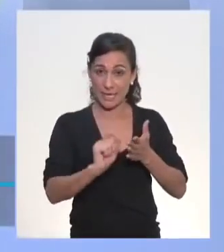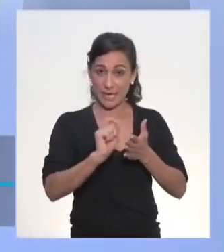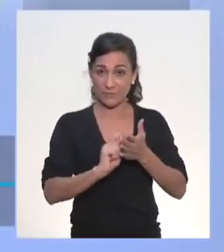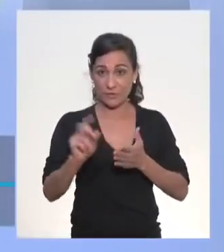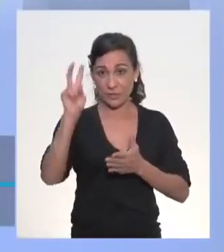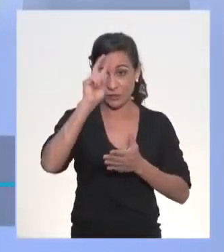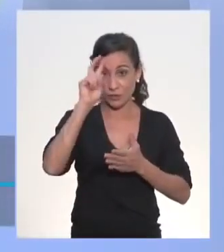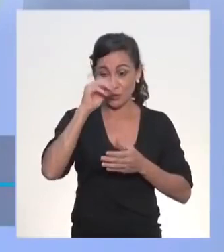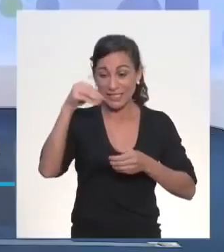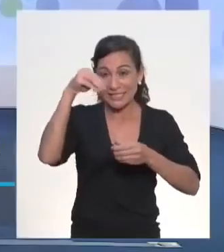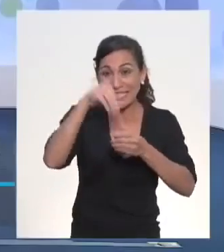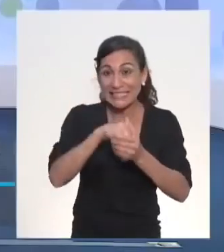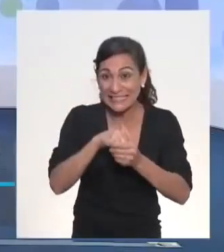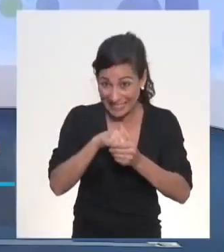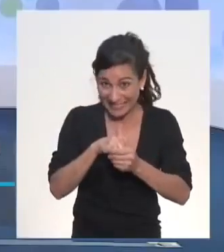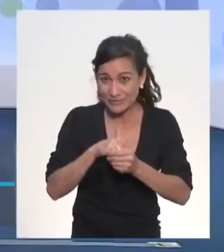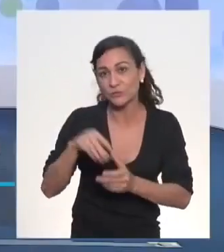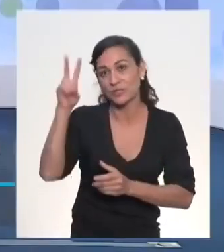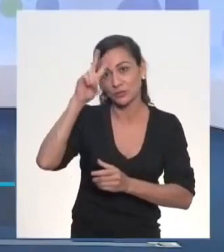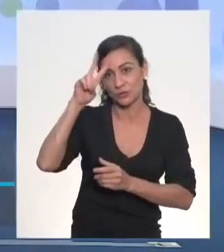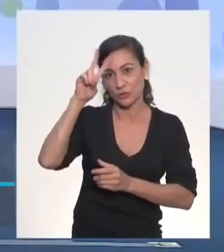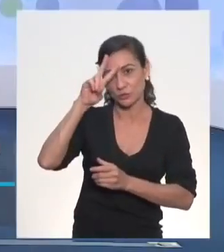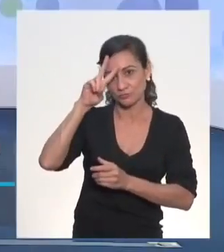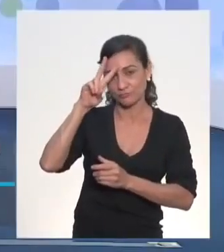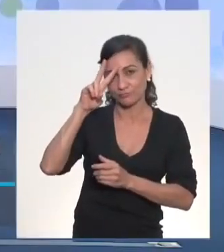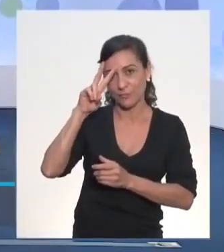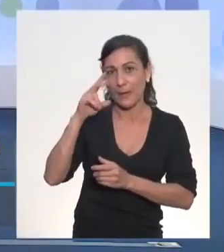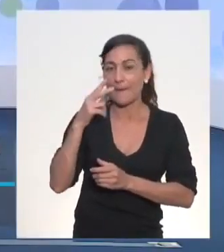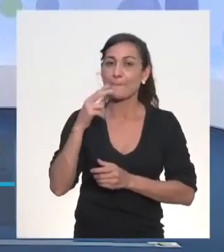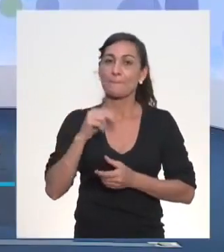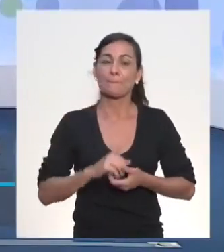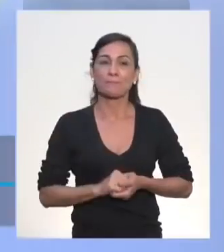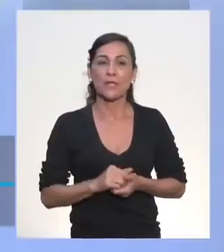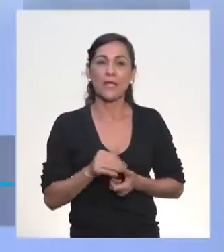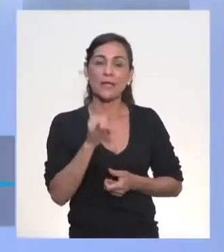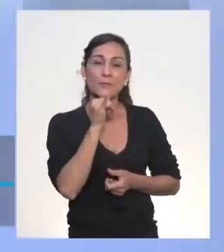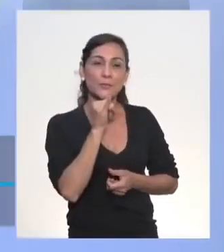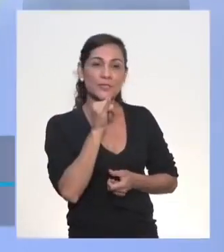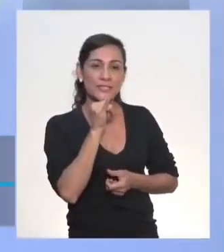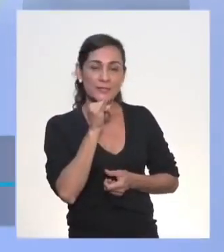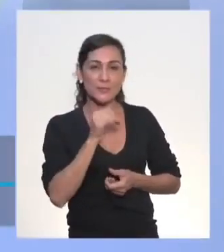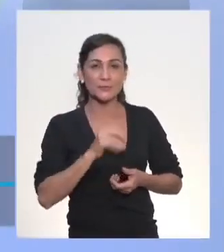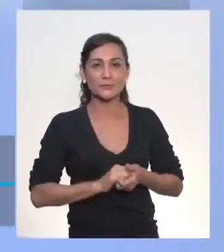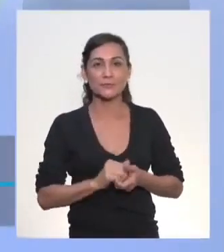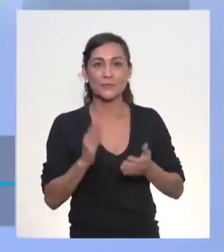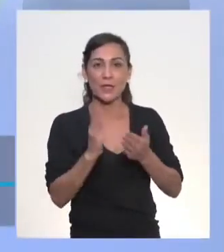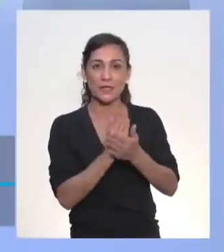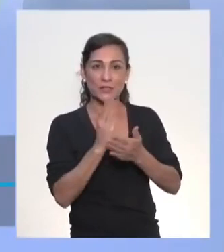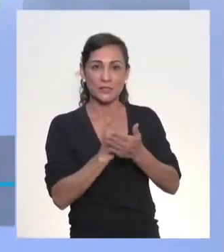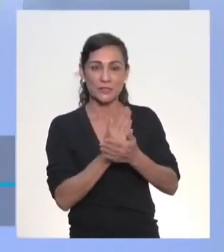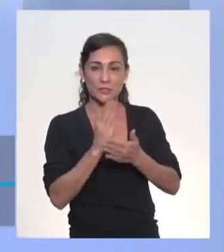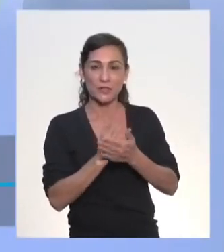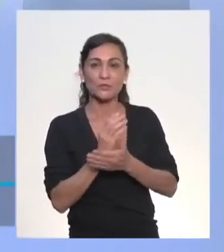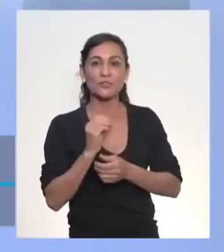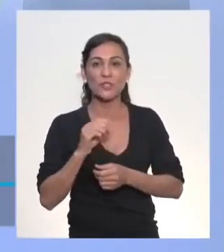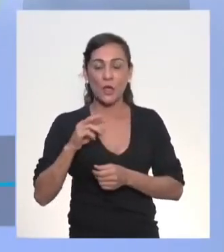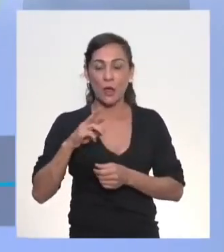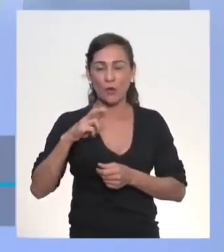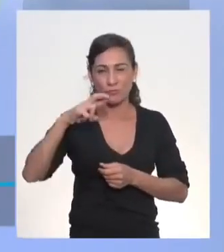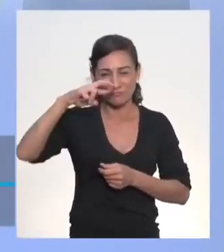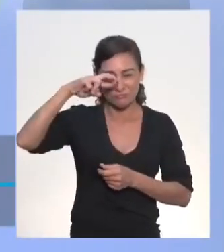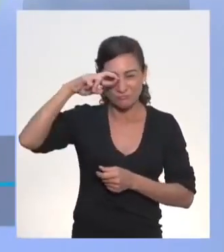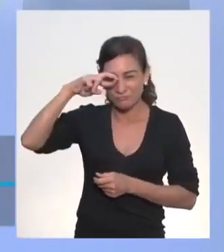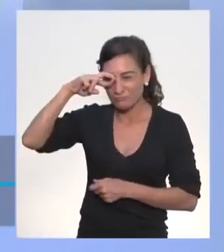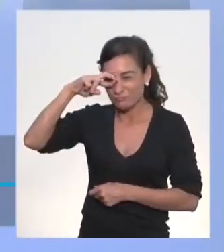da história. Então, como se você participasse da história ali que você escreveu. Exatamente. Por exemplo, nos livros de Sherlock Holmes,